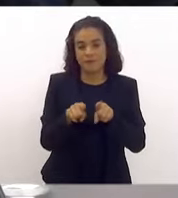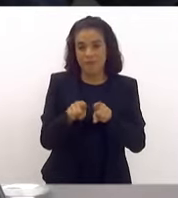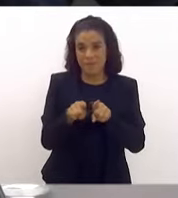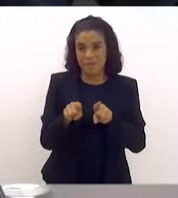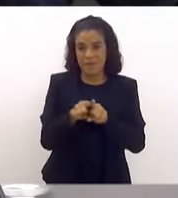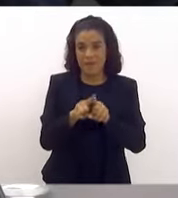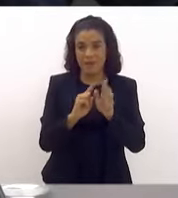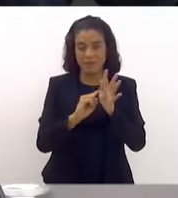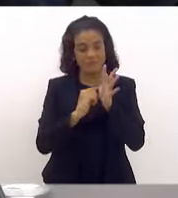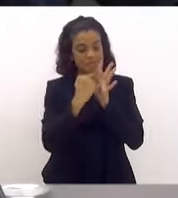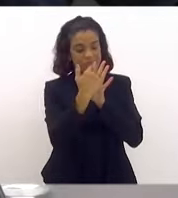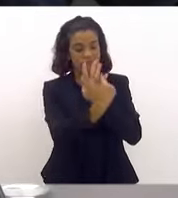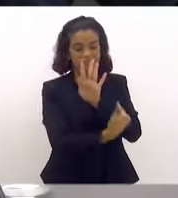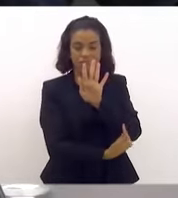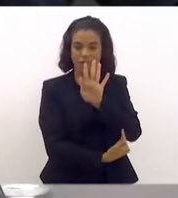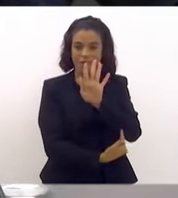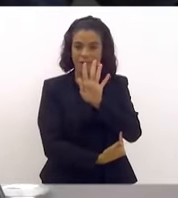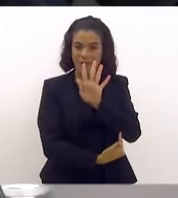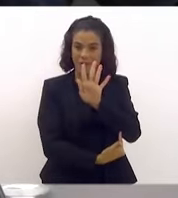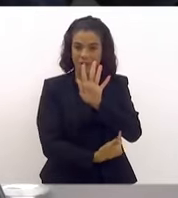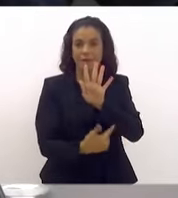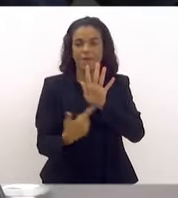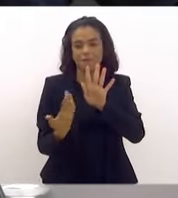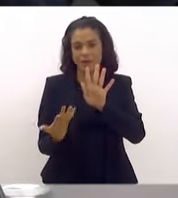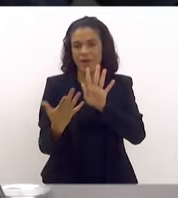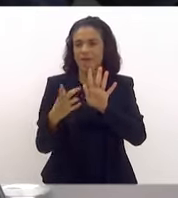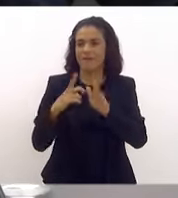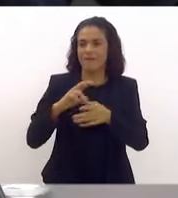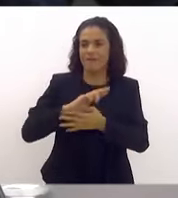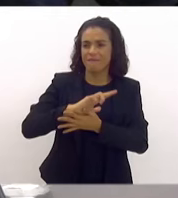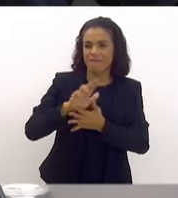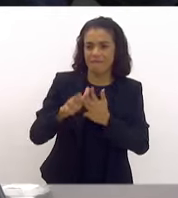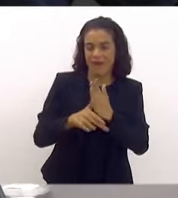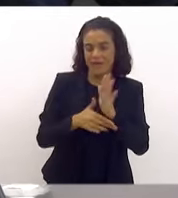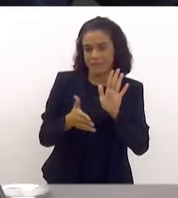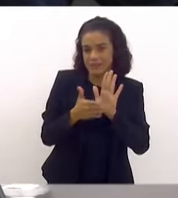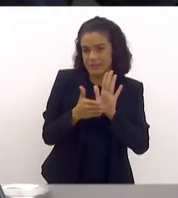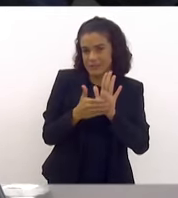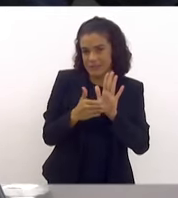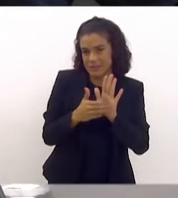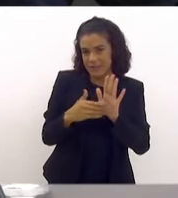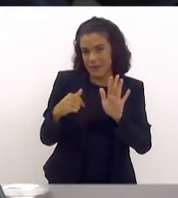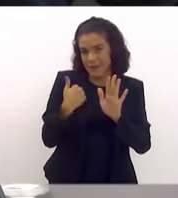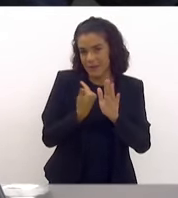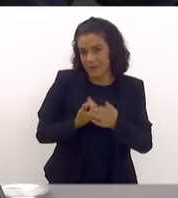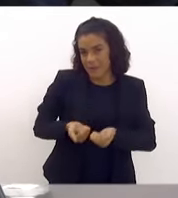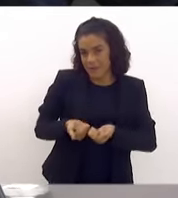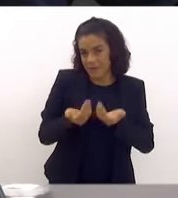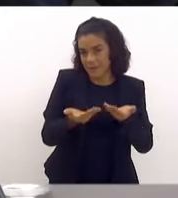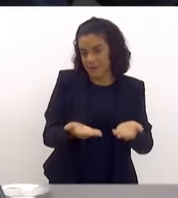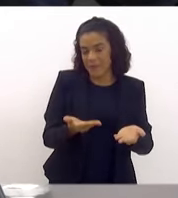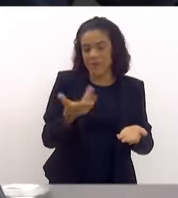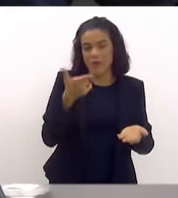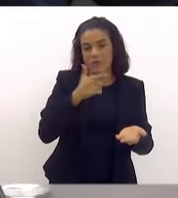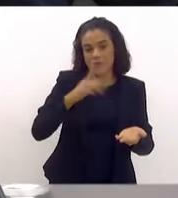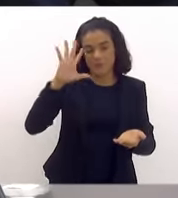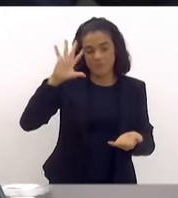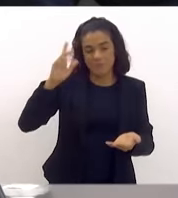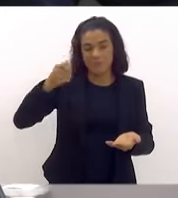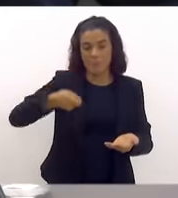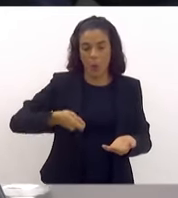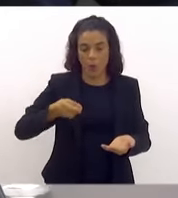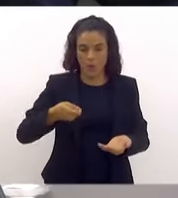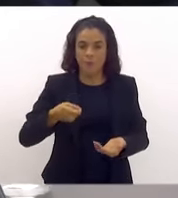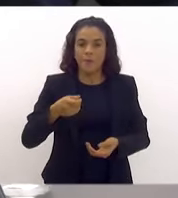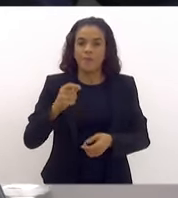tem que ser o lineup né Nós temos várias propostas que Nós faremos E chegaremos a uma conclusão isso